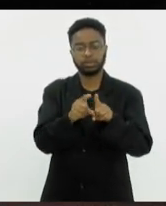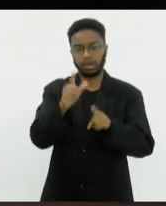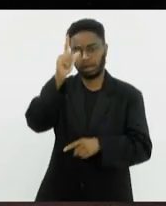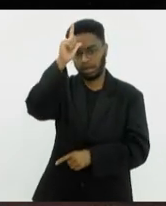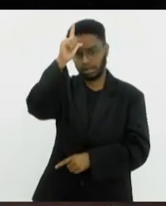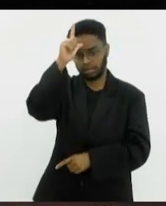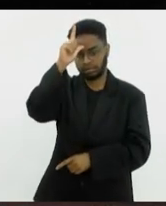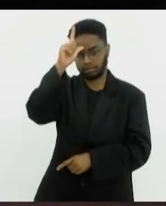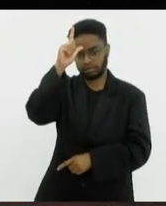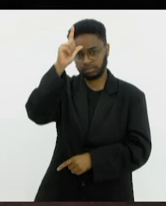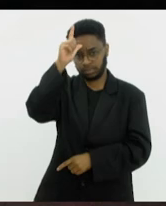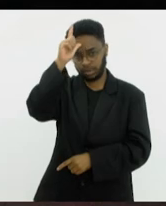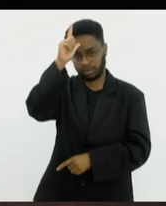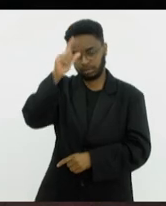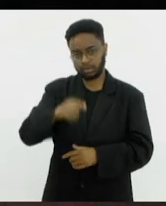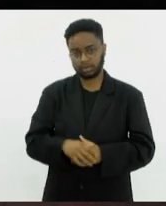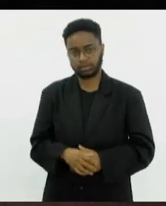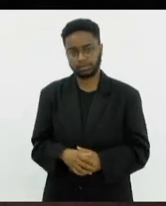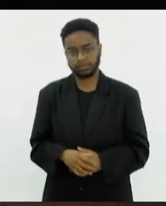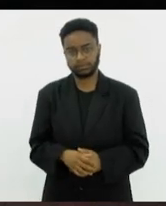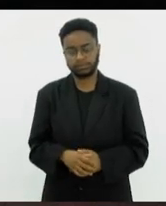germânica.